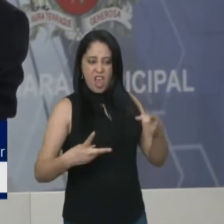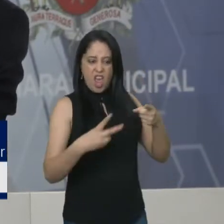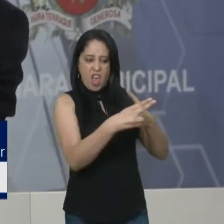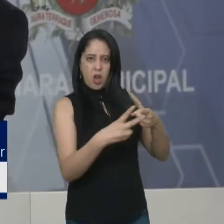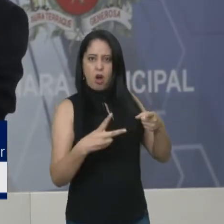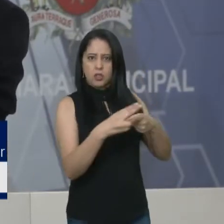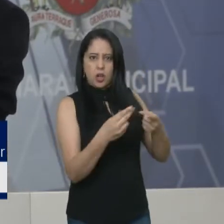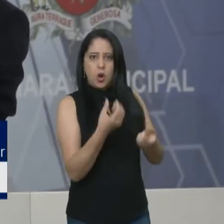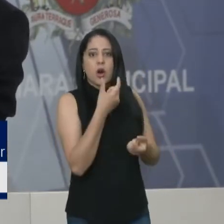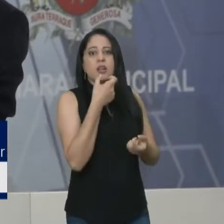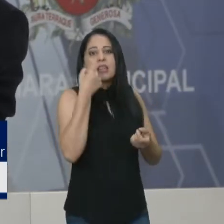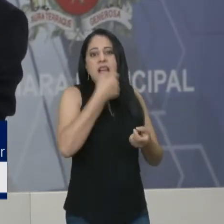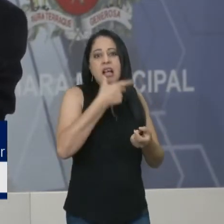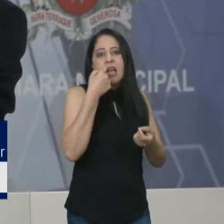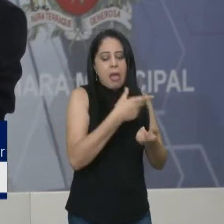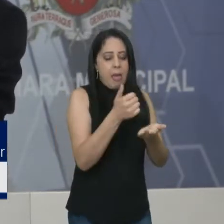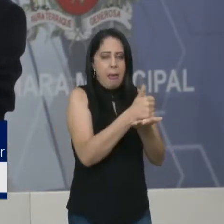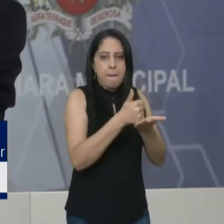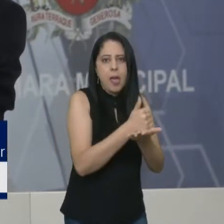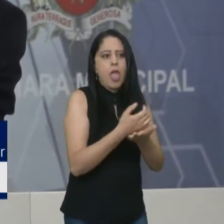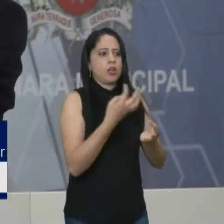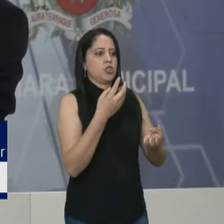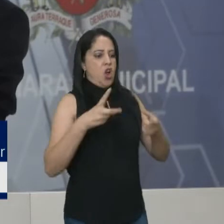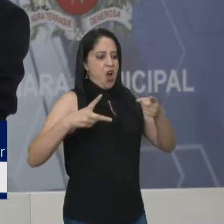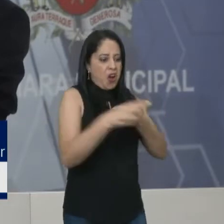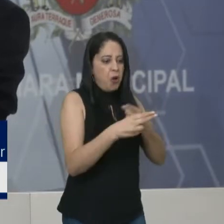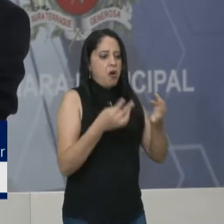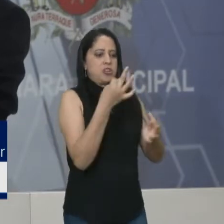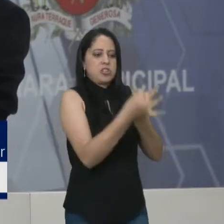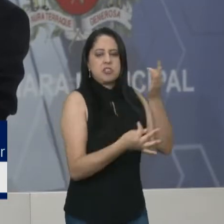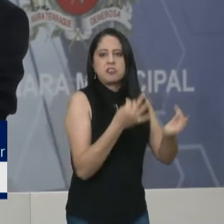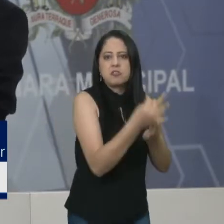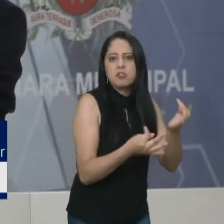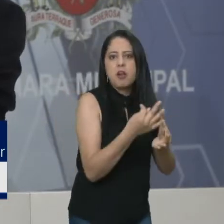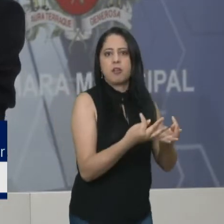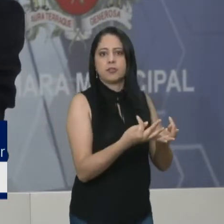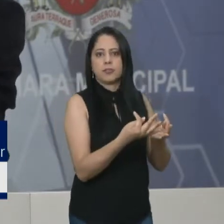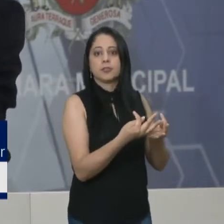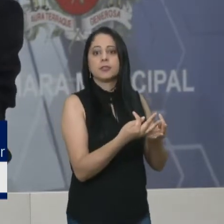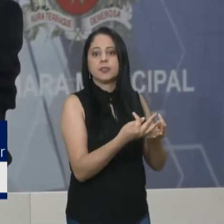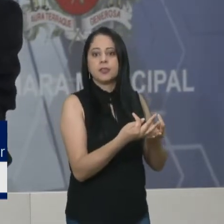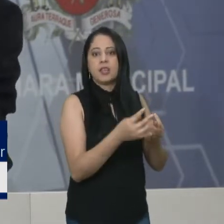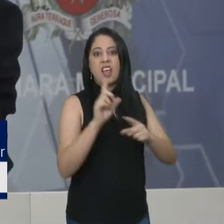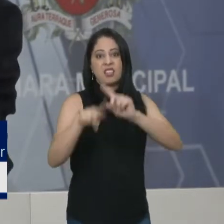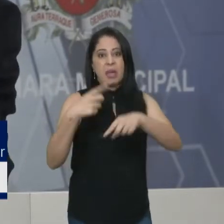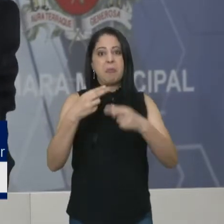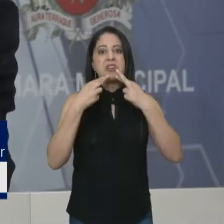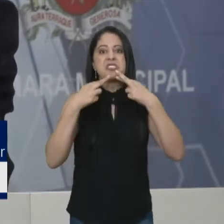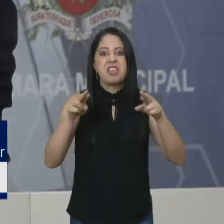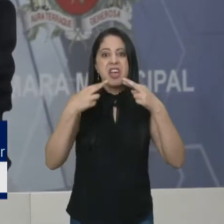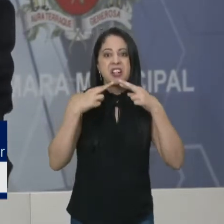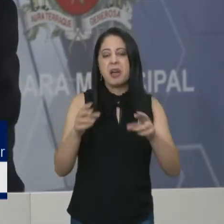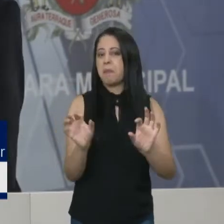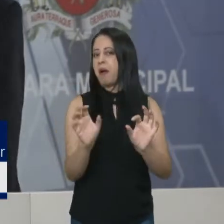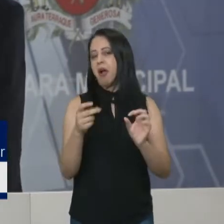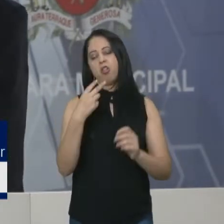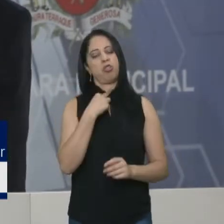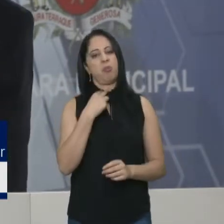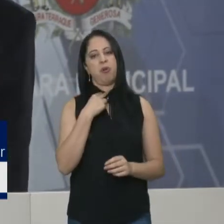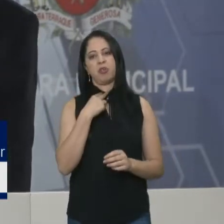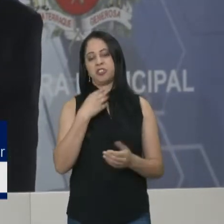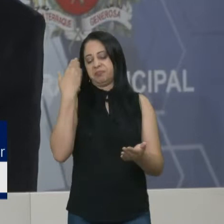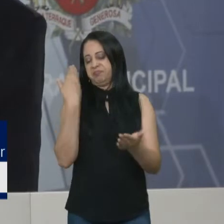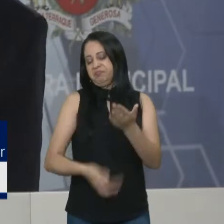popular, o corte do tratamento do câncer, o corte do tratamento da AIDS, depois não vai chorar, vai ser tarde chorar. E